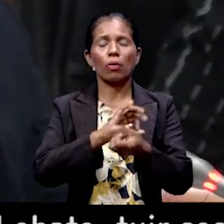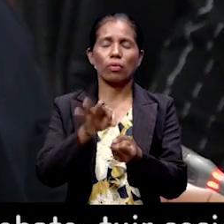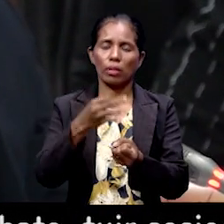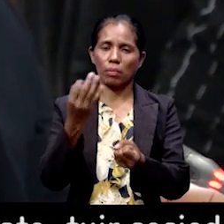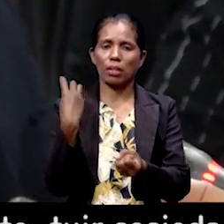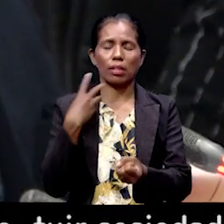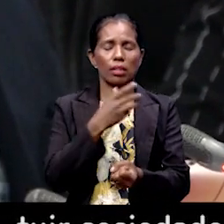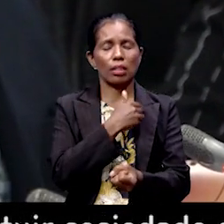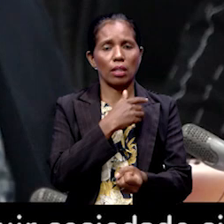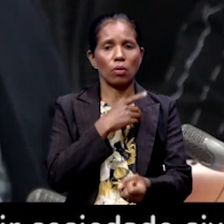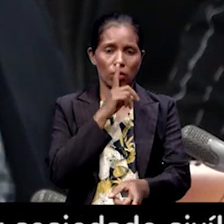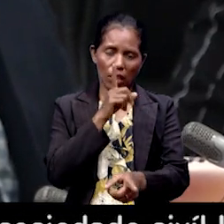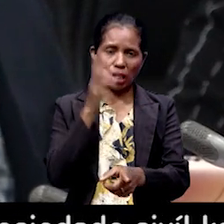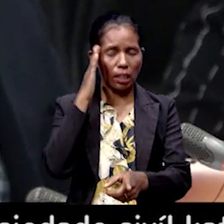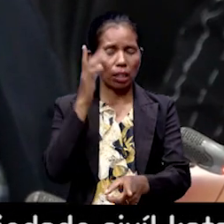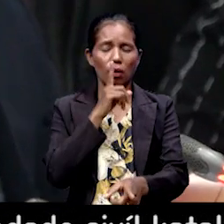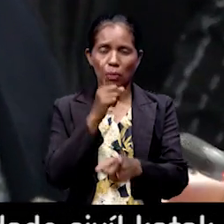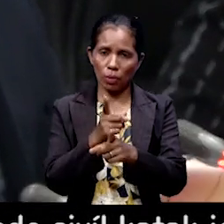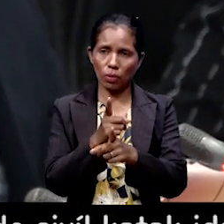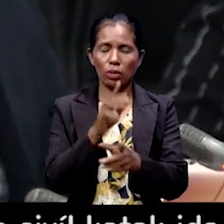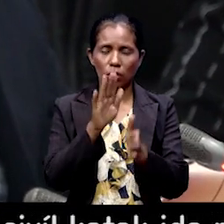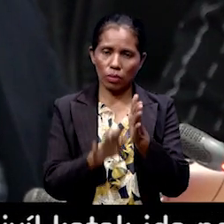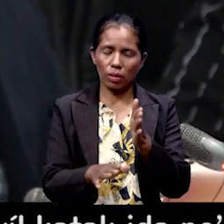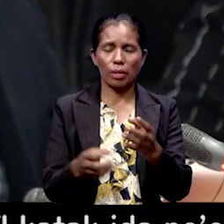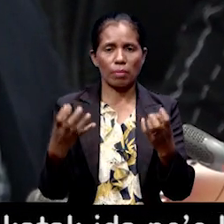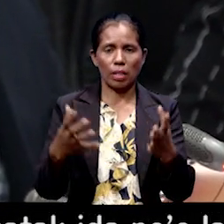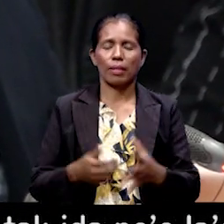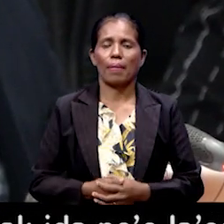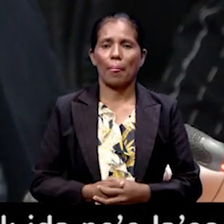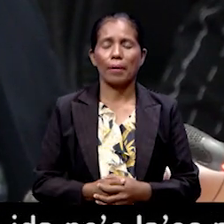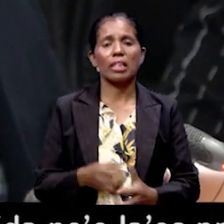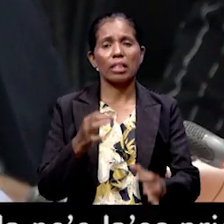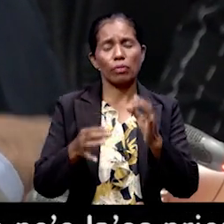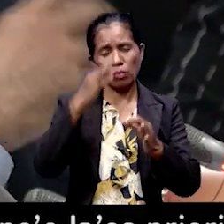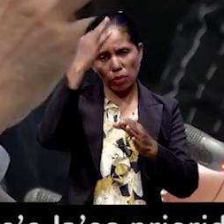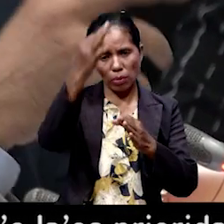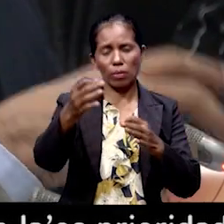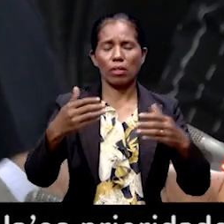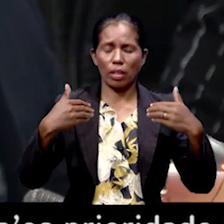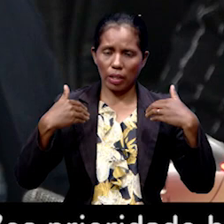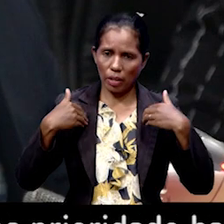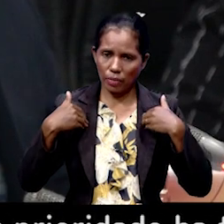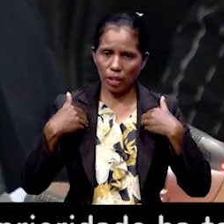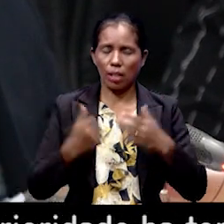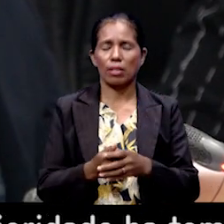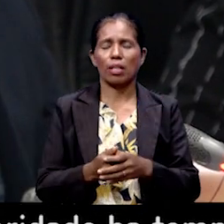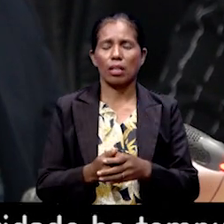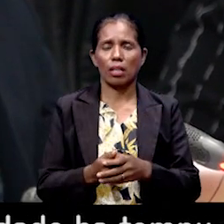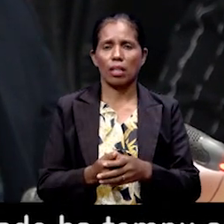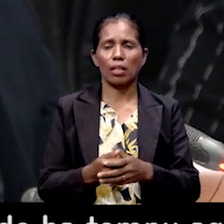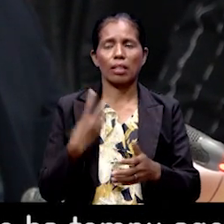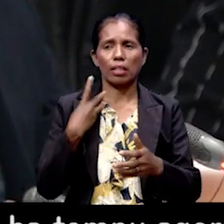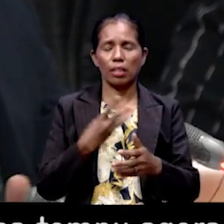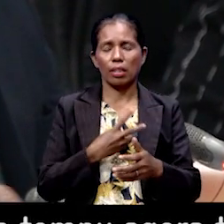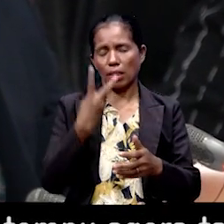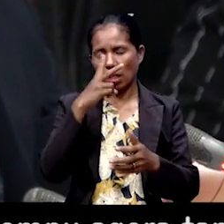alguma certeza, e a incertezas na Vibarac, que estavam bem rua, e a onda e da selo, que ita tem que confiar na